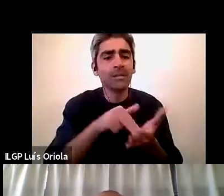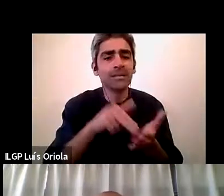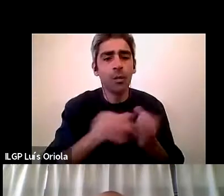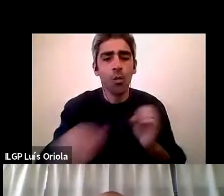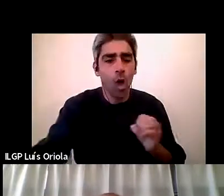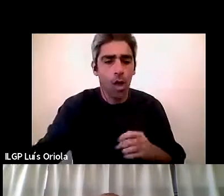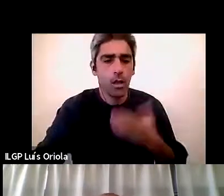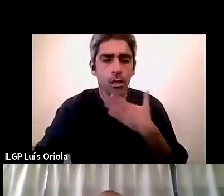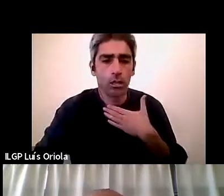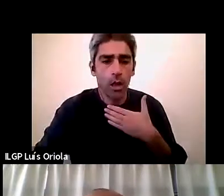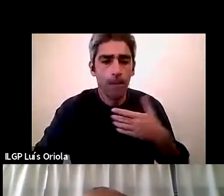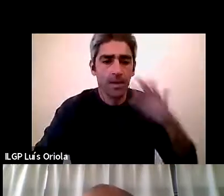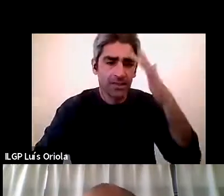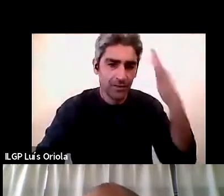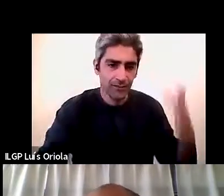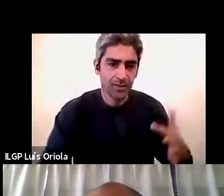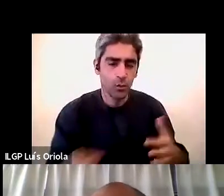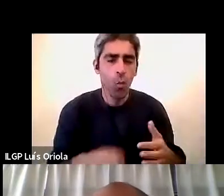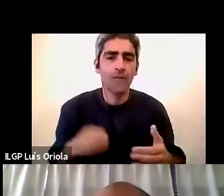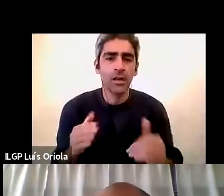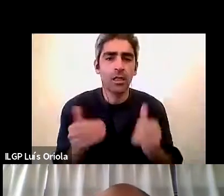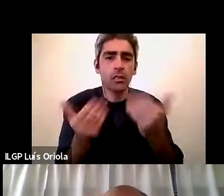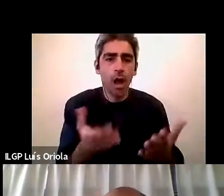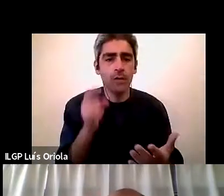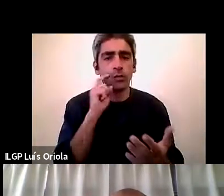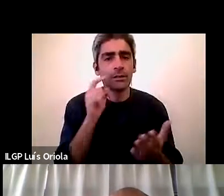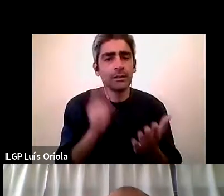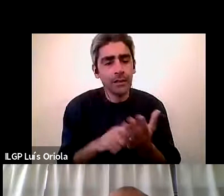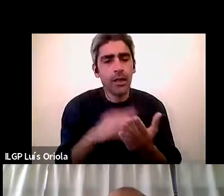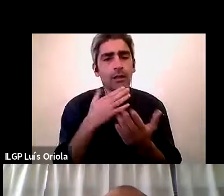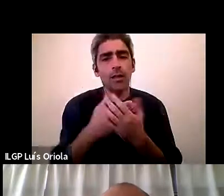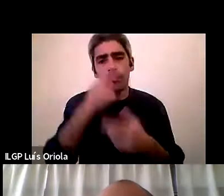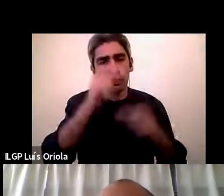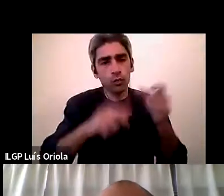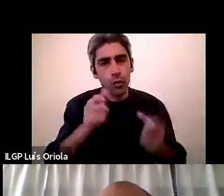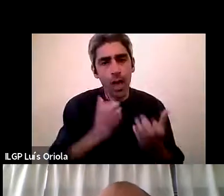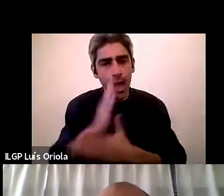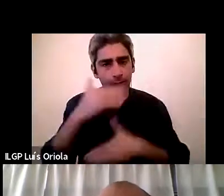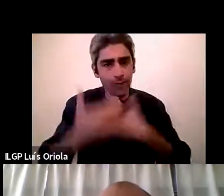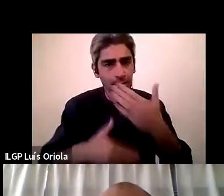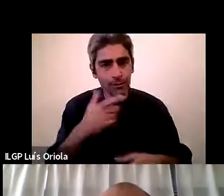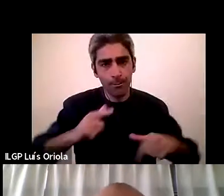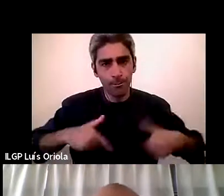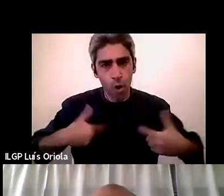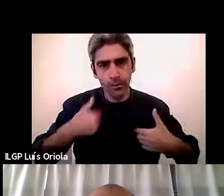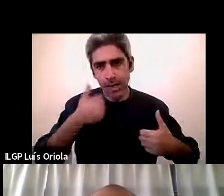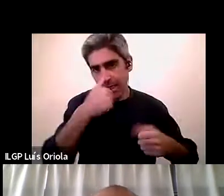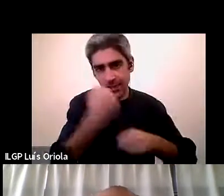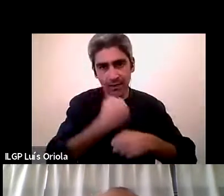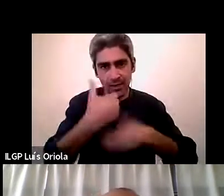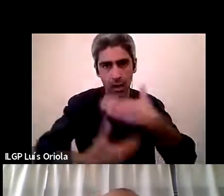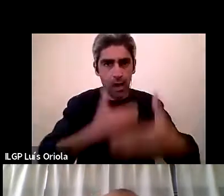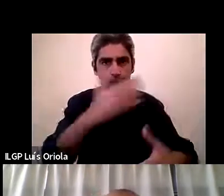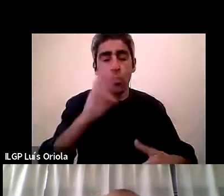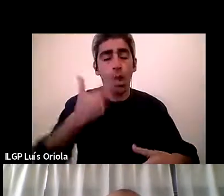mais difícil transmitir a confiança e a segurança necessária para as pessoas avançarem com as suas próprias atividades. Quando estamos